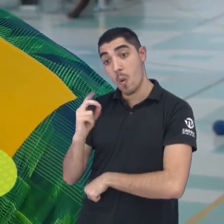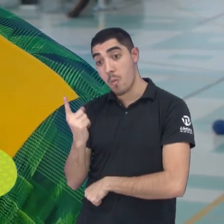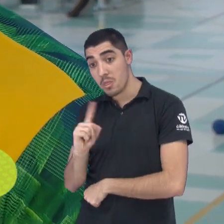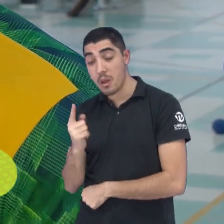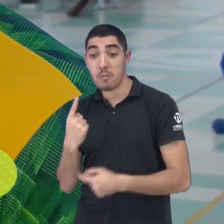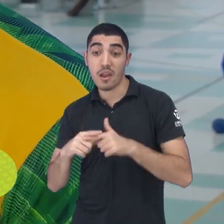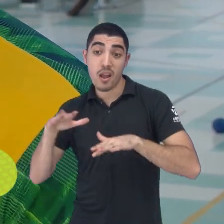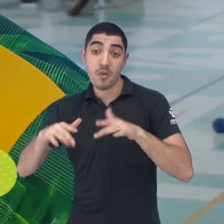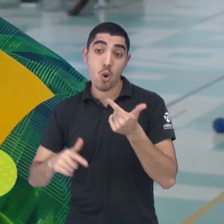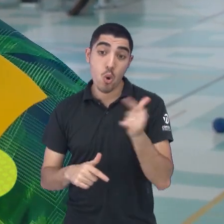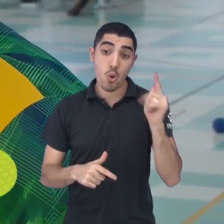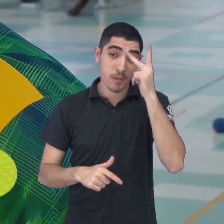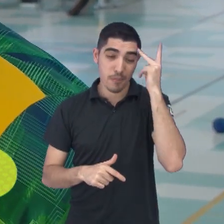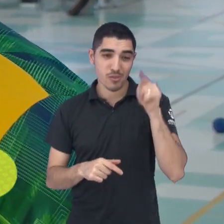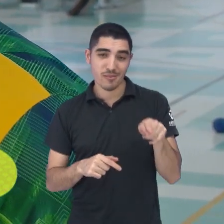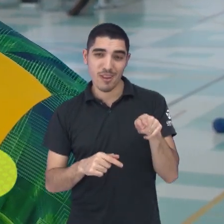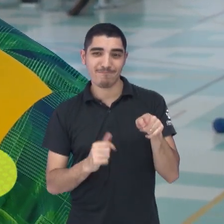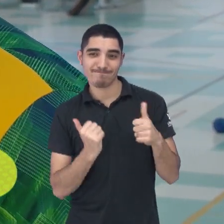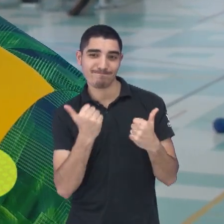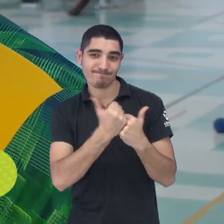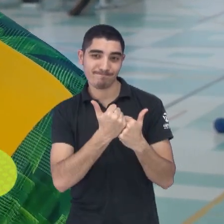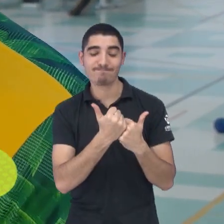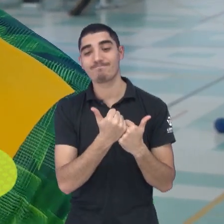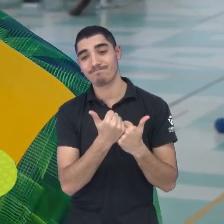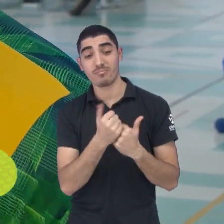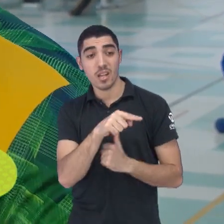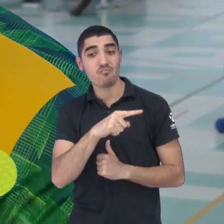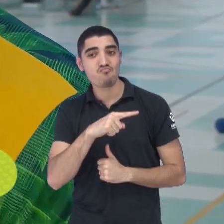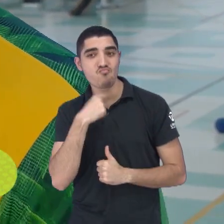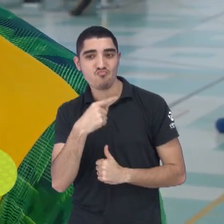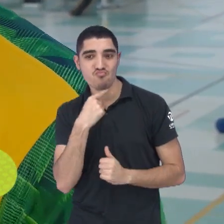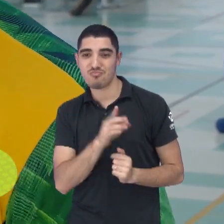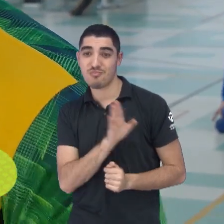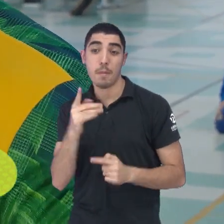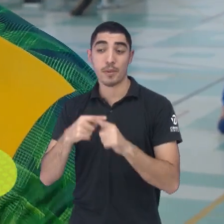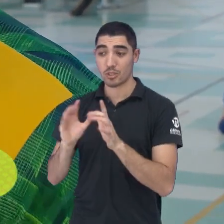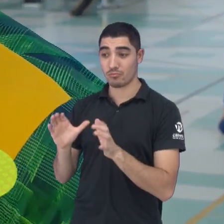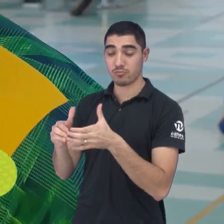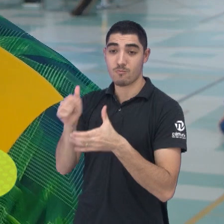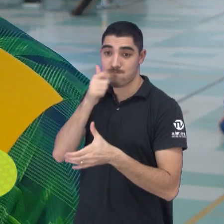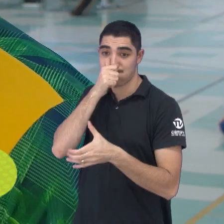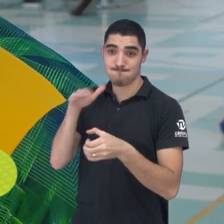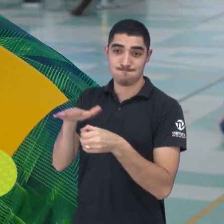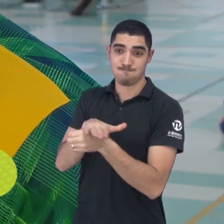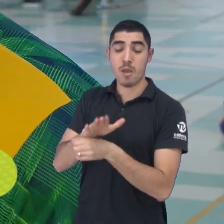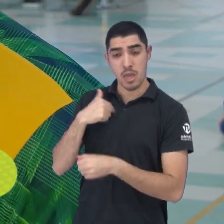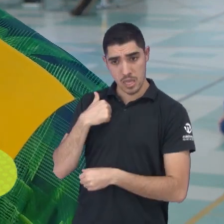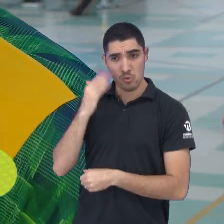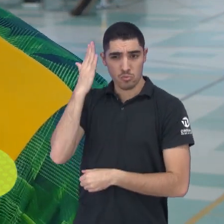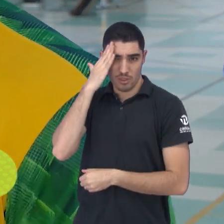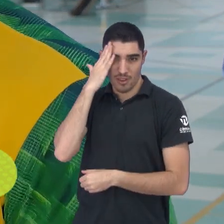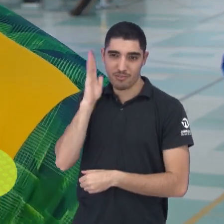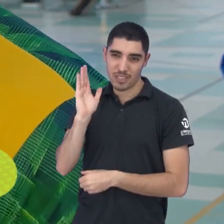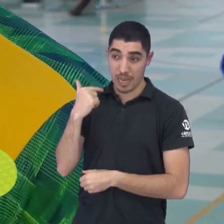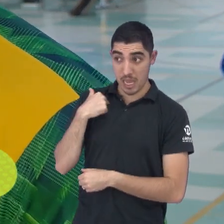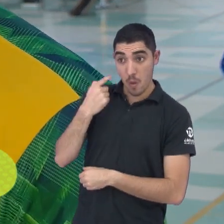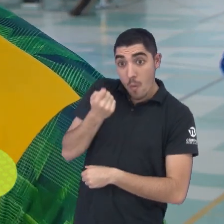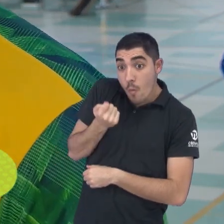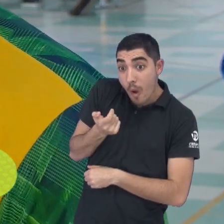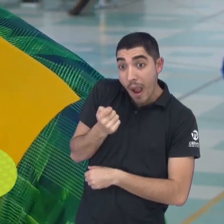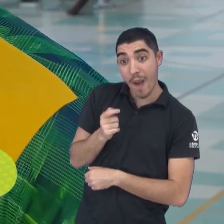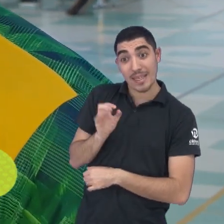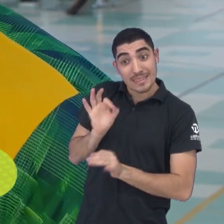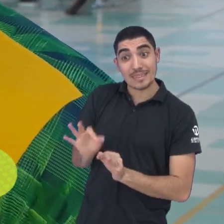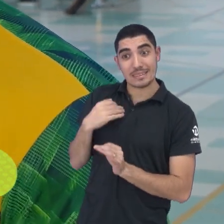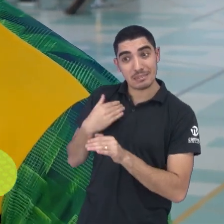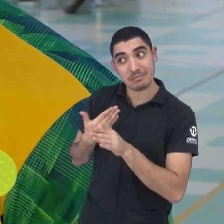acaba não indo para os jogos, né? Então, por mais que a gente saiba que a gente está quase certo ali, 100%, fica uma dúvida no